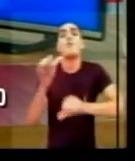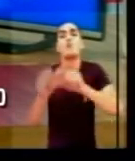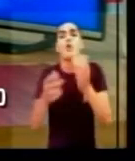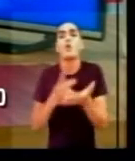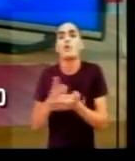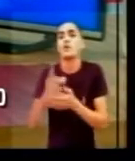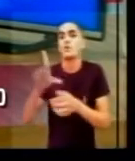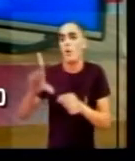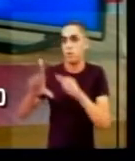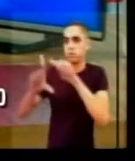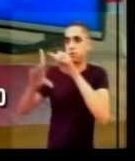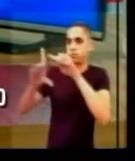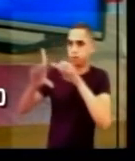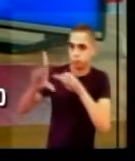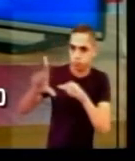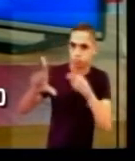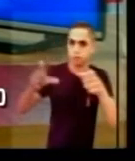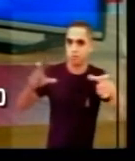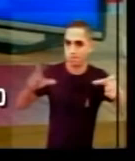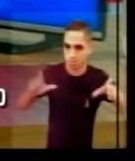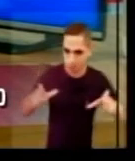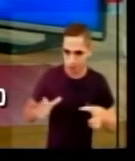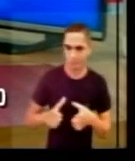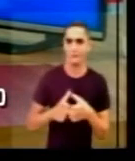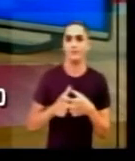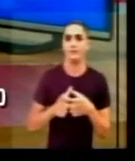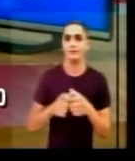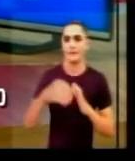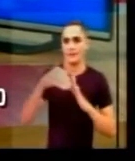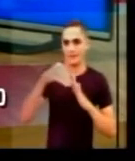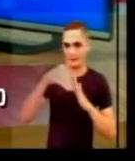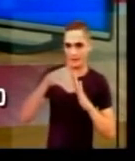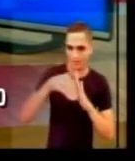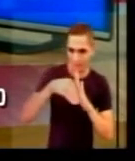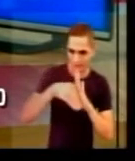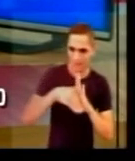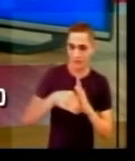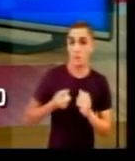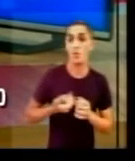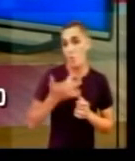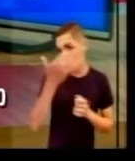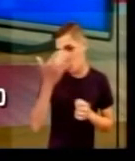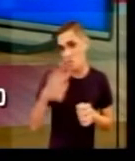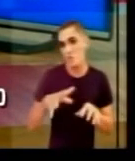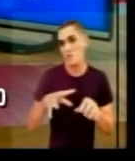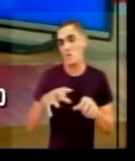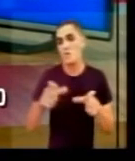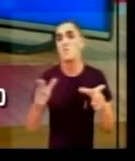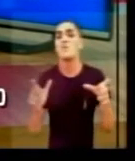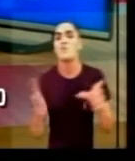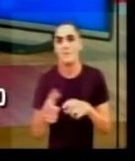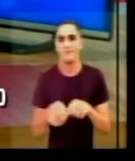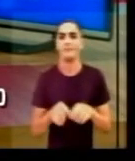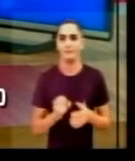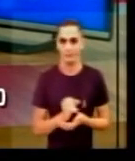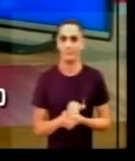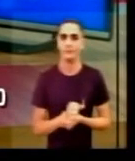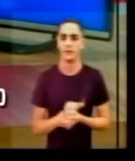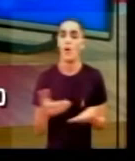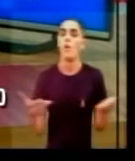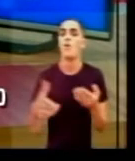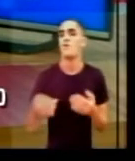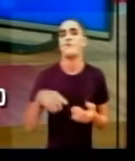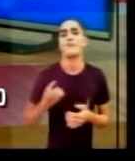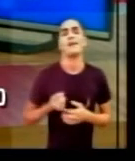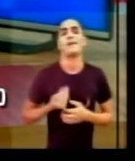hoje, em casos contaminados, nós estamos nos números muito constantes, muito